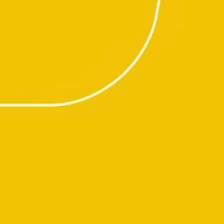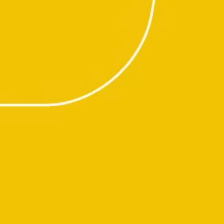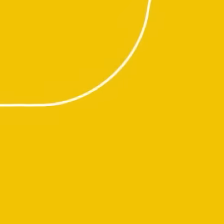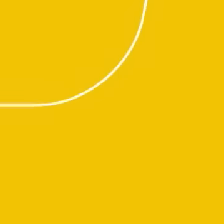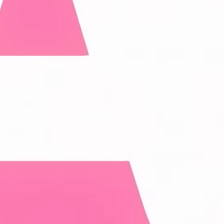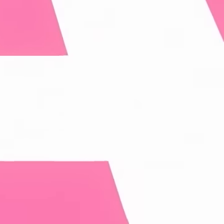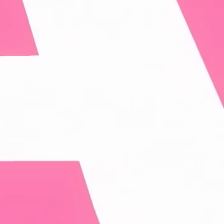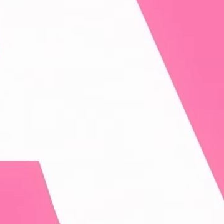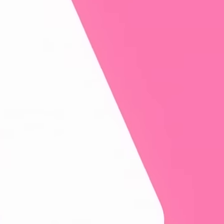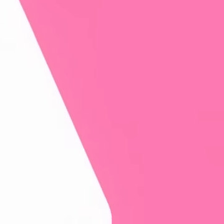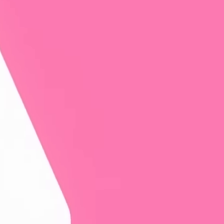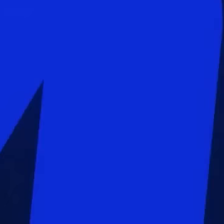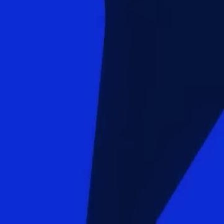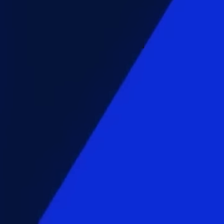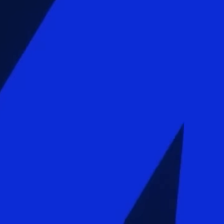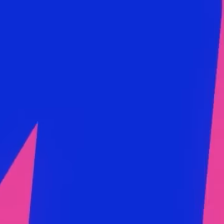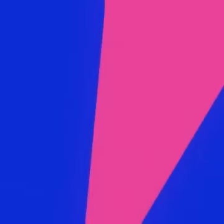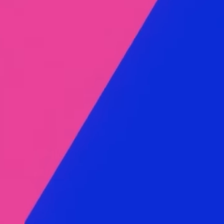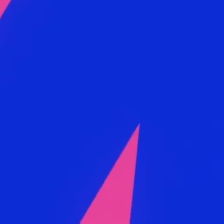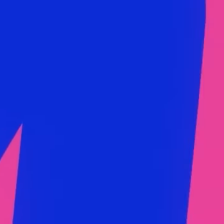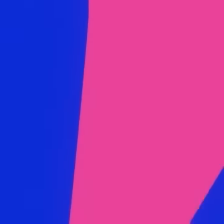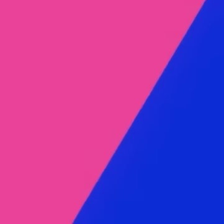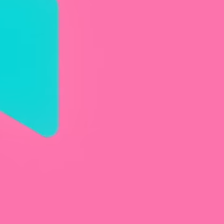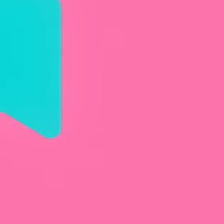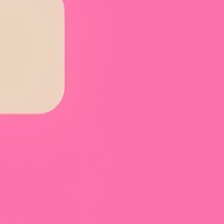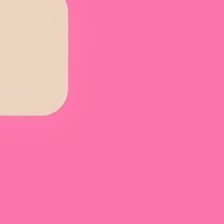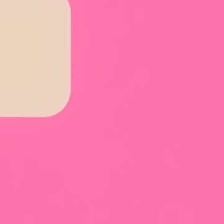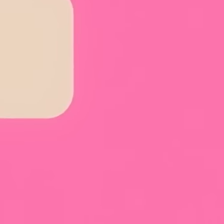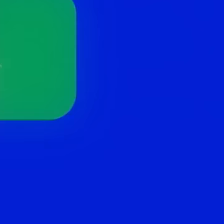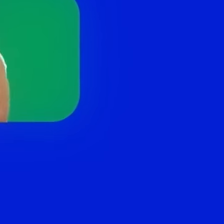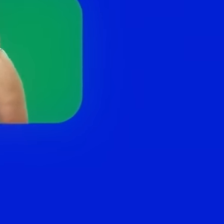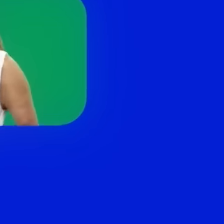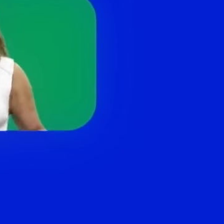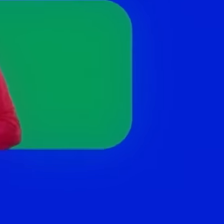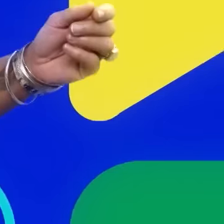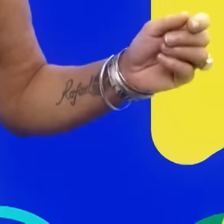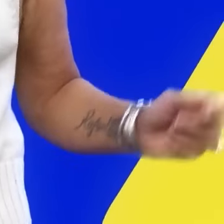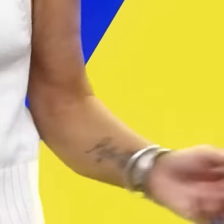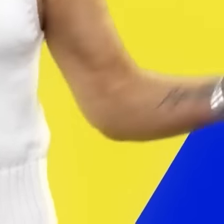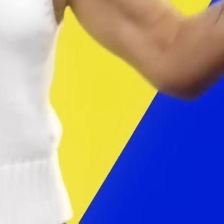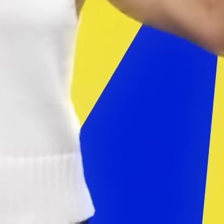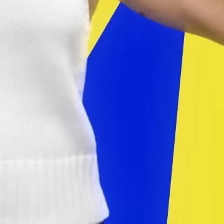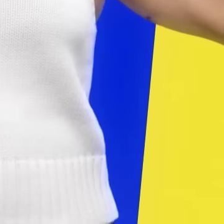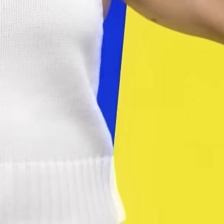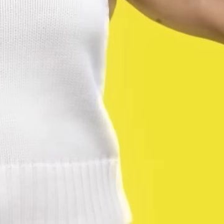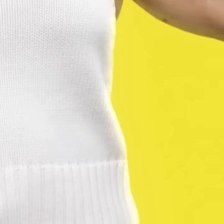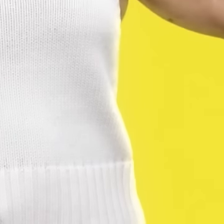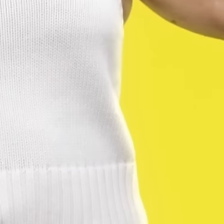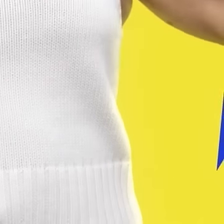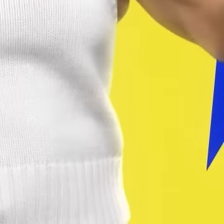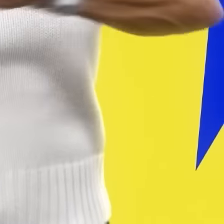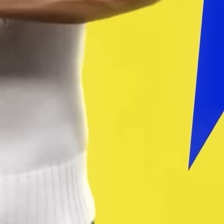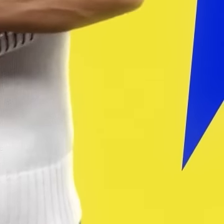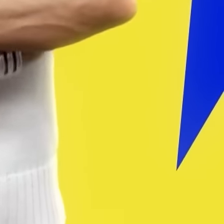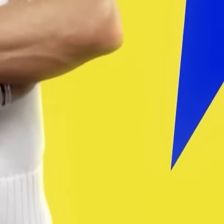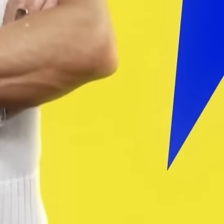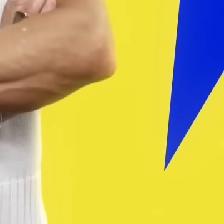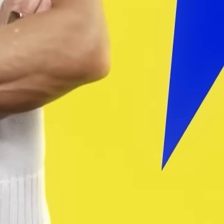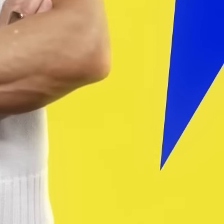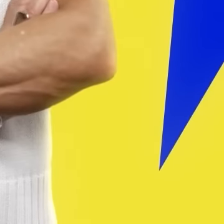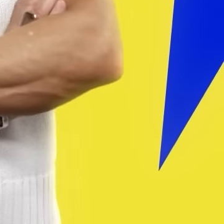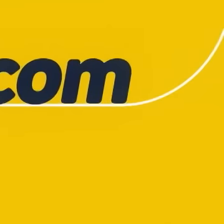ela. Salve o manto azul e branco da Portela, desfilando triunfal sobre o altar do carnaval.